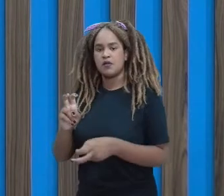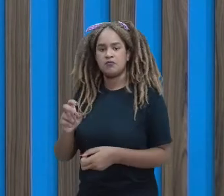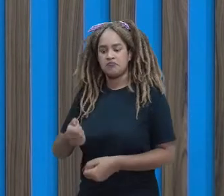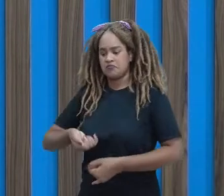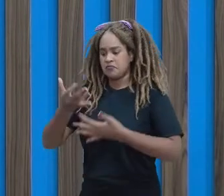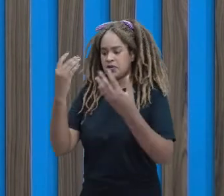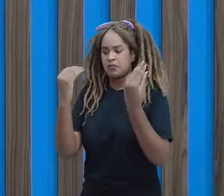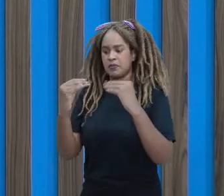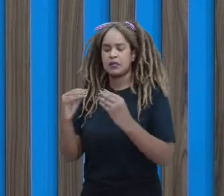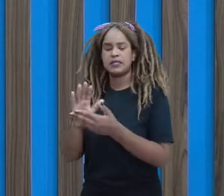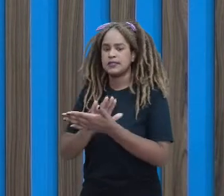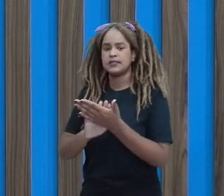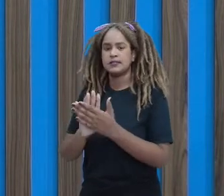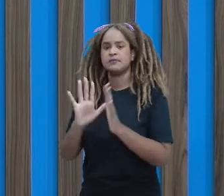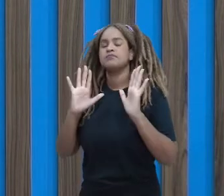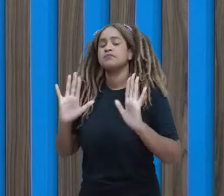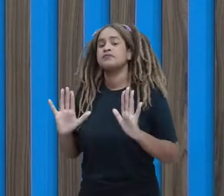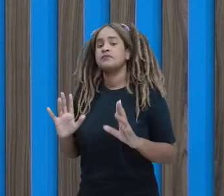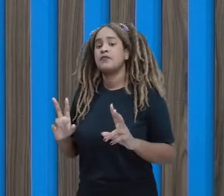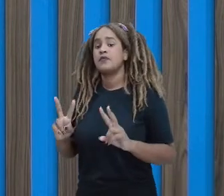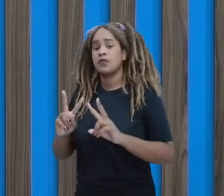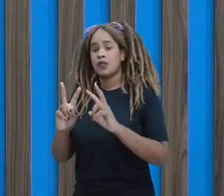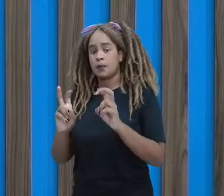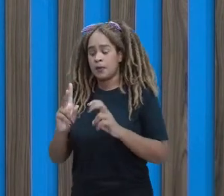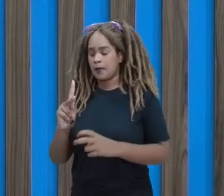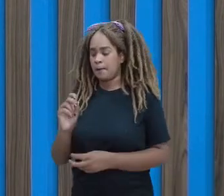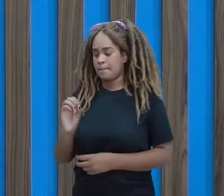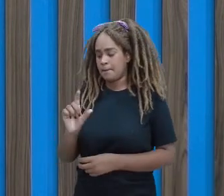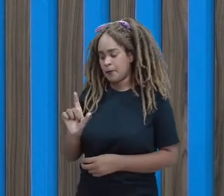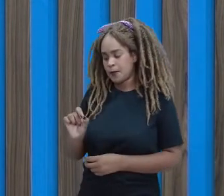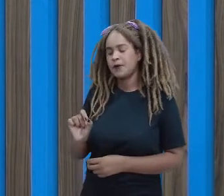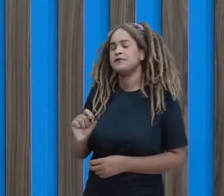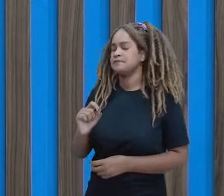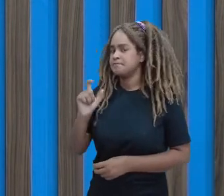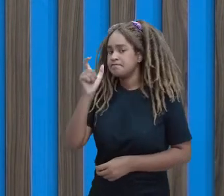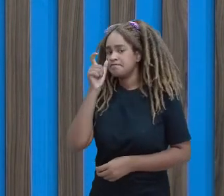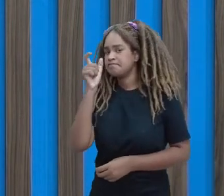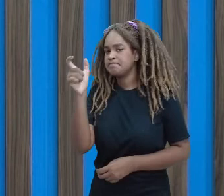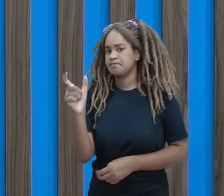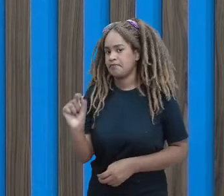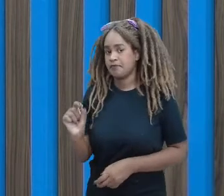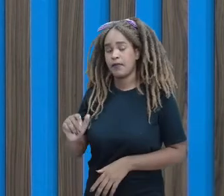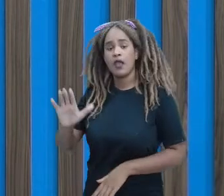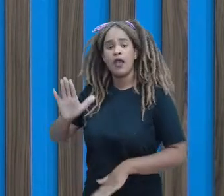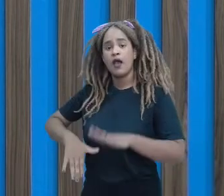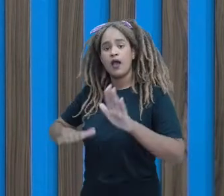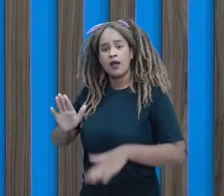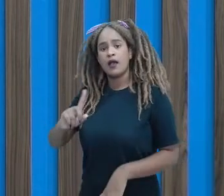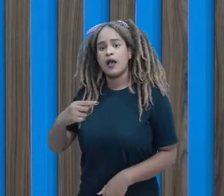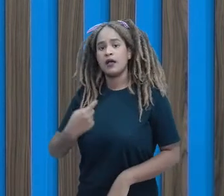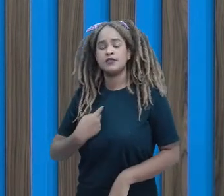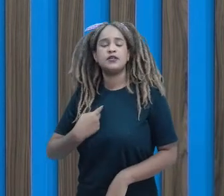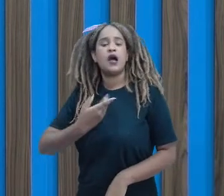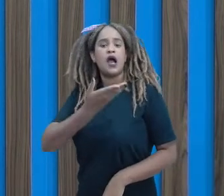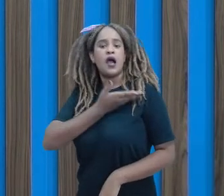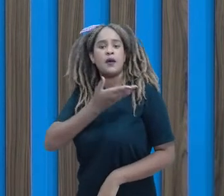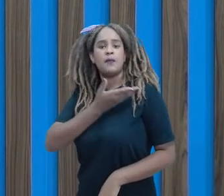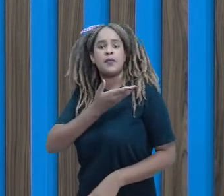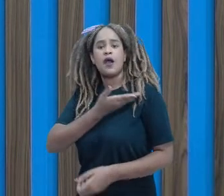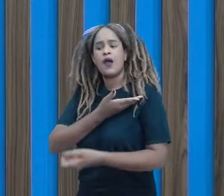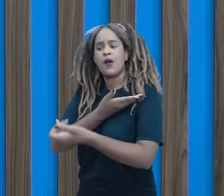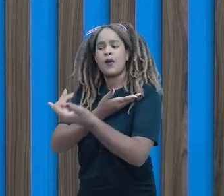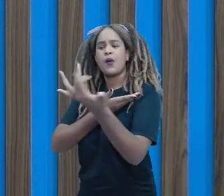né? Mas em relação aí aos polos, eu acho que é bem interessante. Às vezes, fazemos amizade com pessoas que são